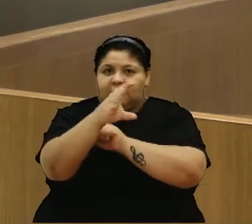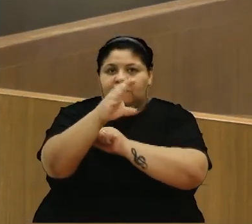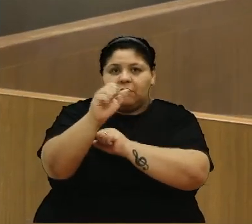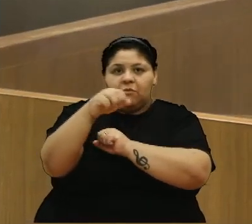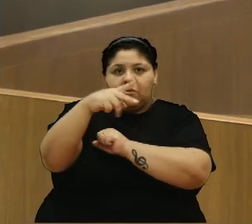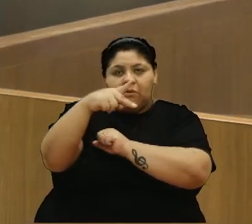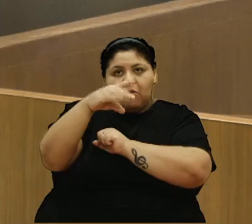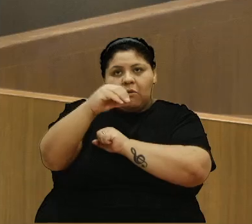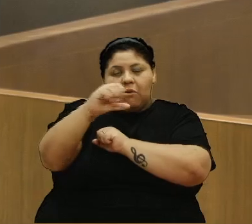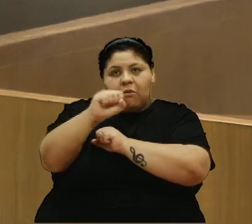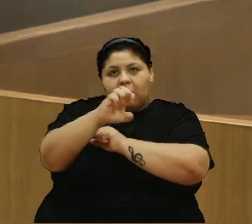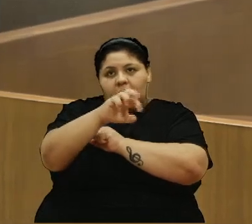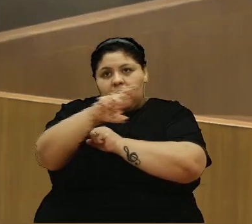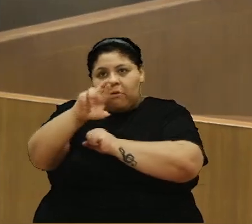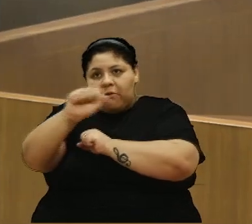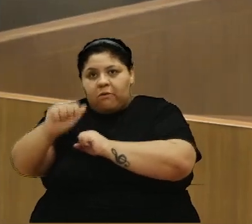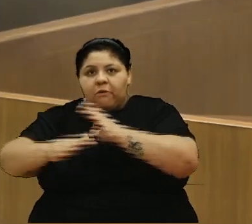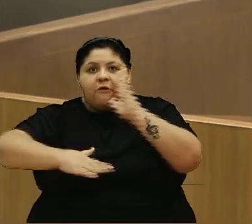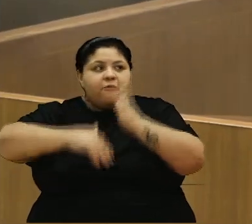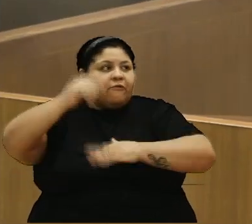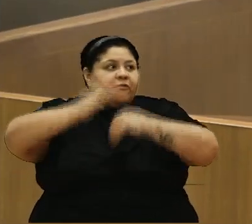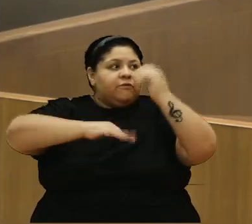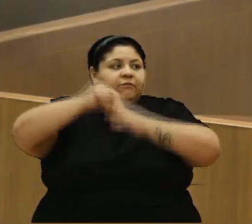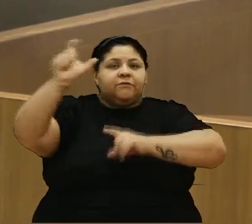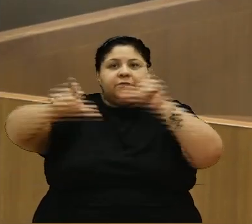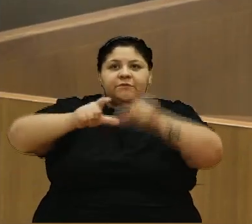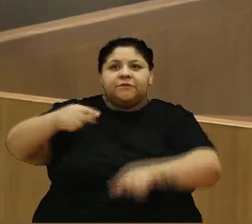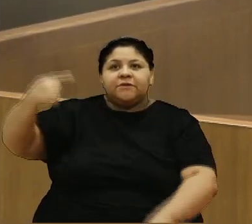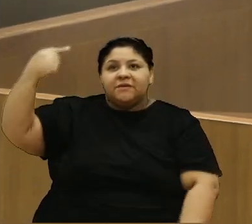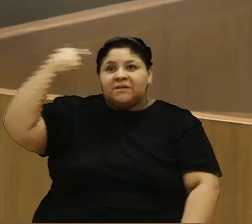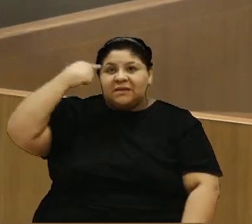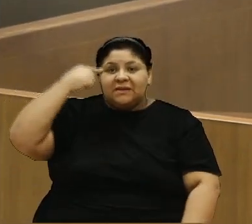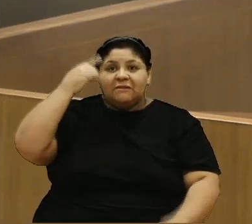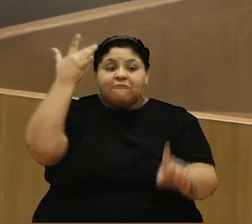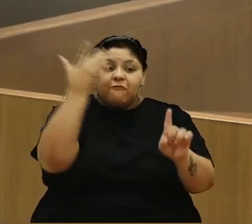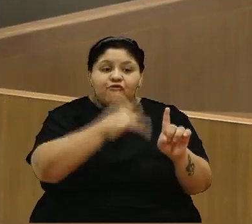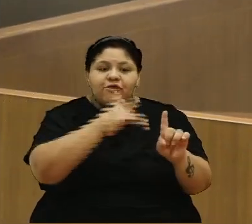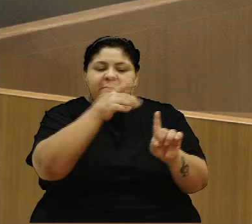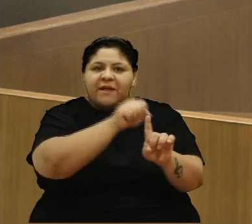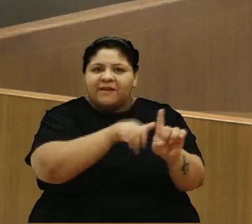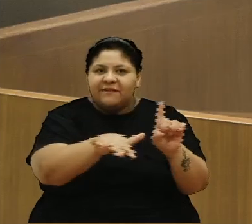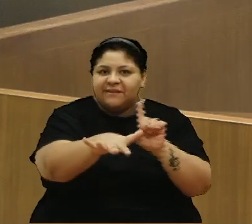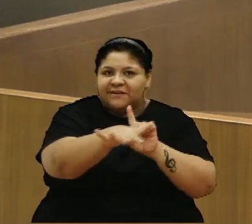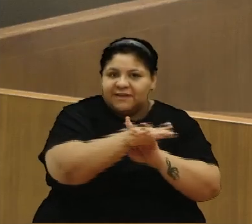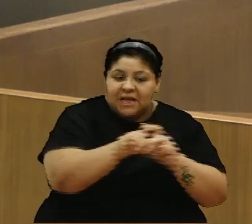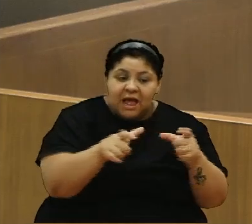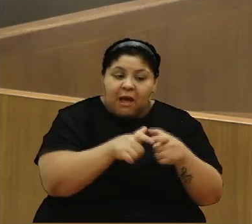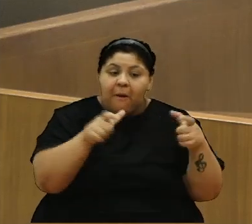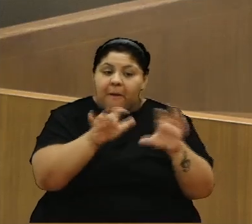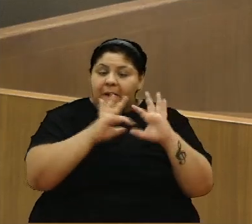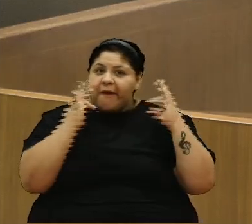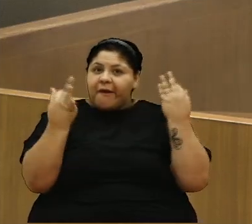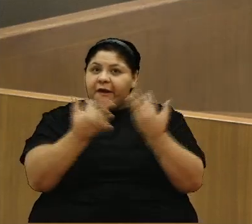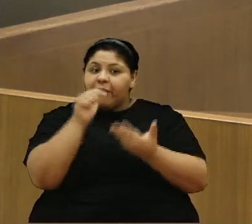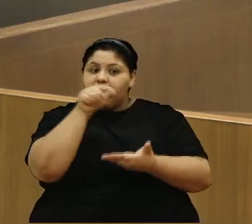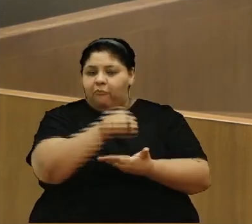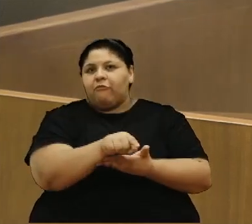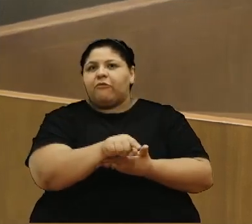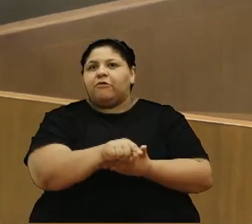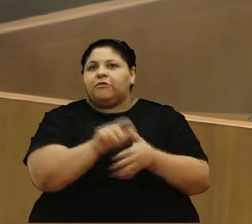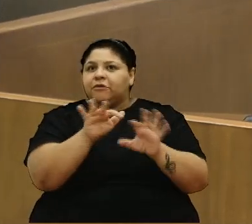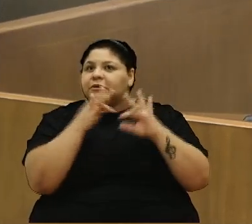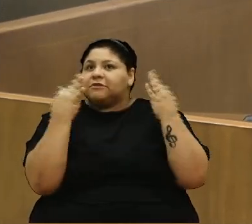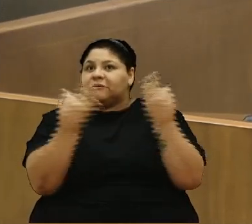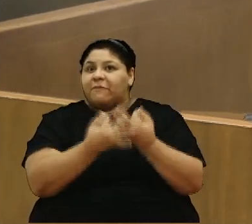foi construído pensando nas pessoas em situação de vulnerabilidade social. Então, a maioria das famílias que residem lá são